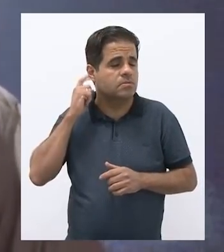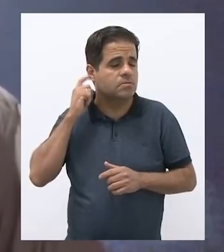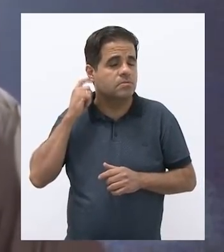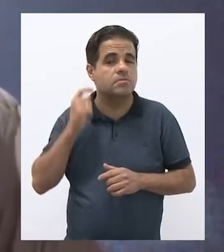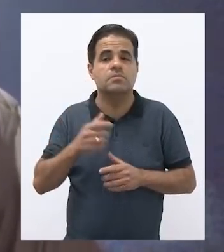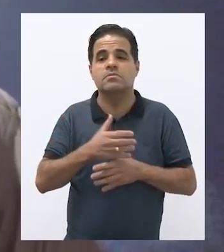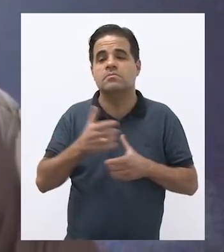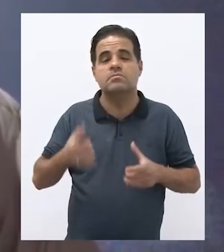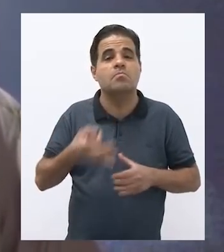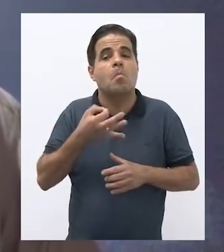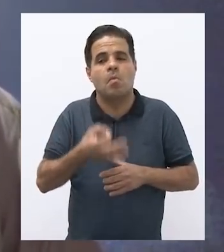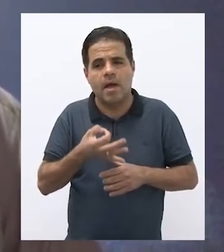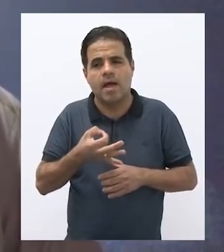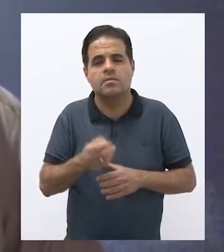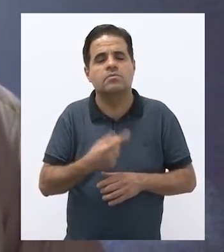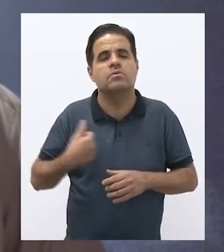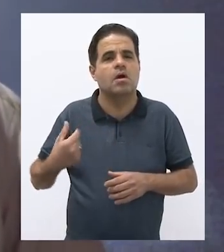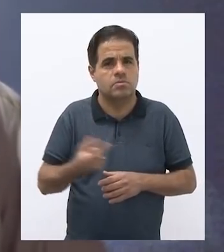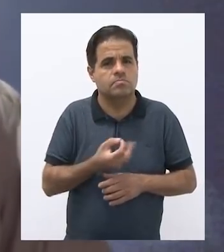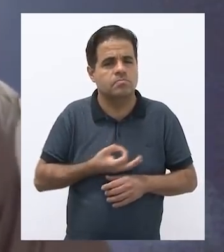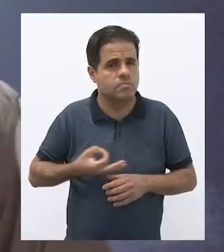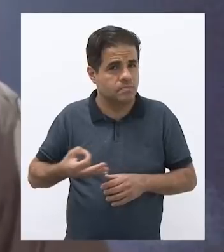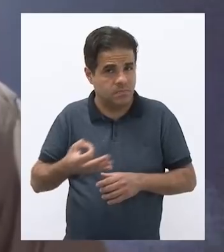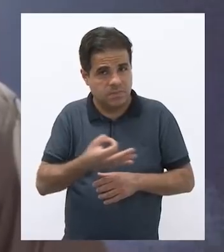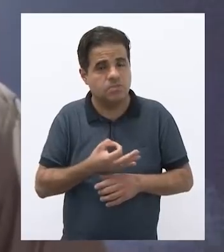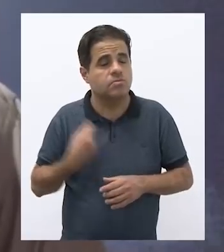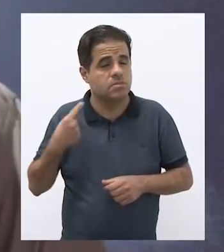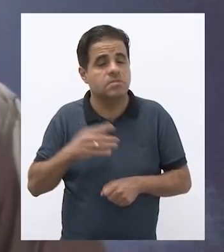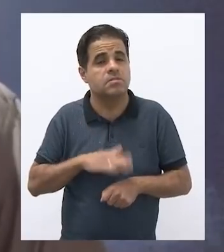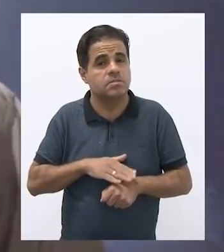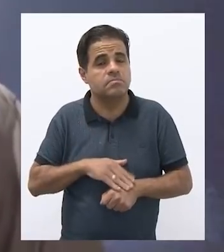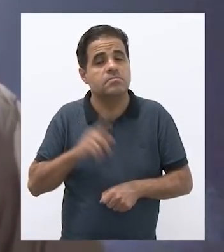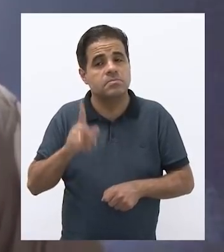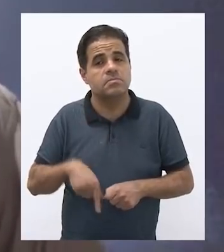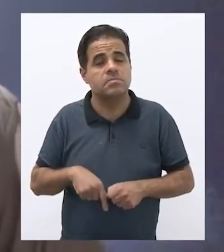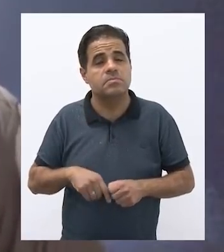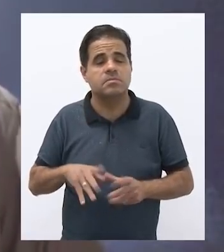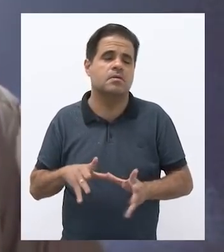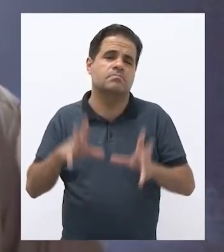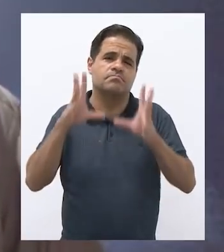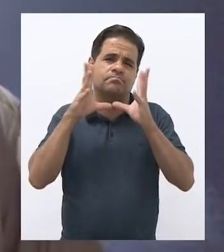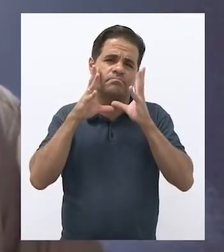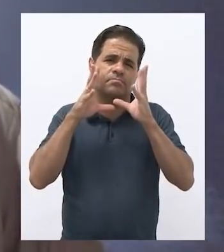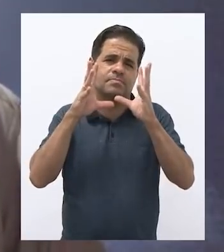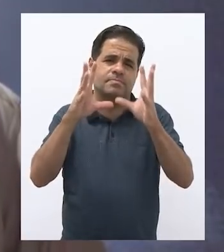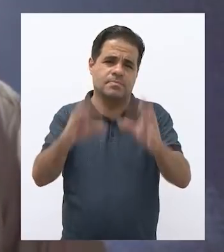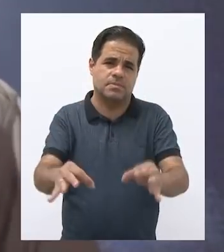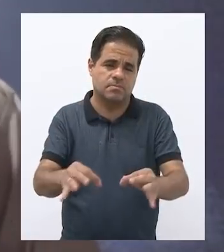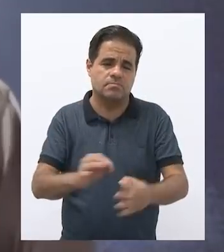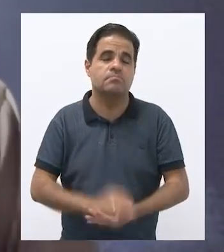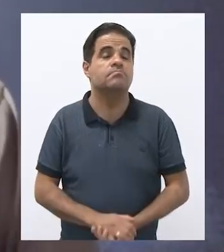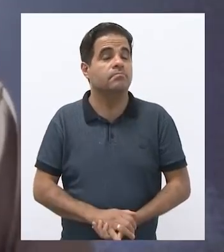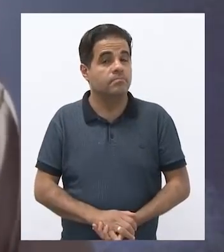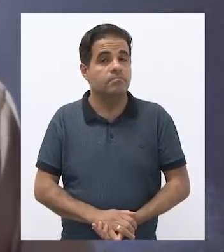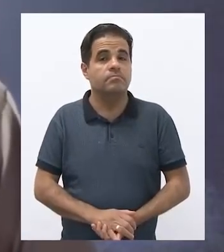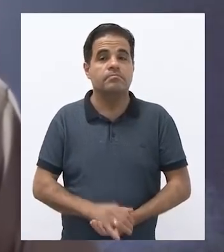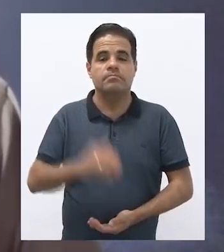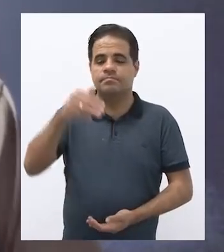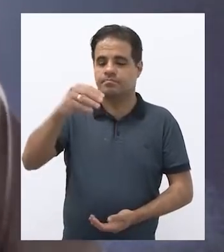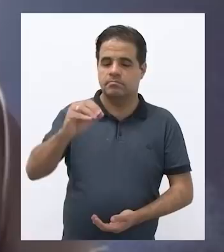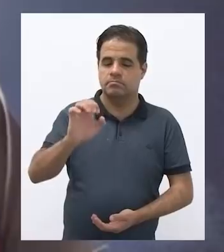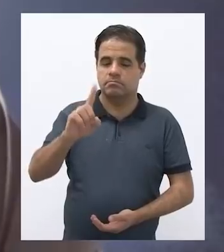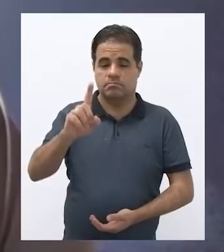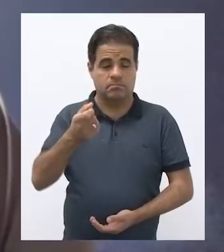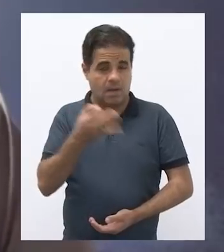é a maior moeda do nosso tempo? A maior moeda do nosso tempo é a atenção. E essa moeda,